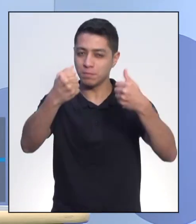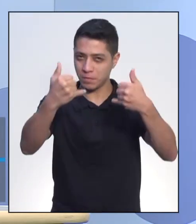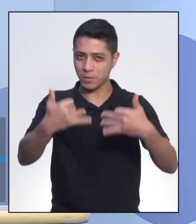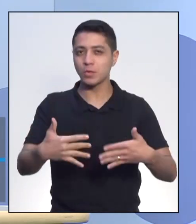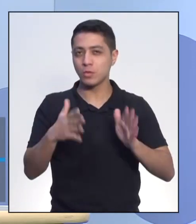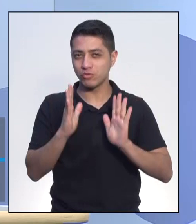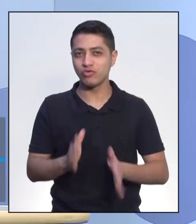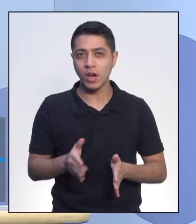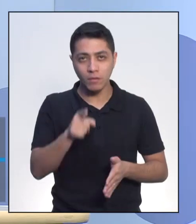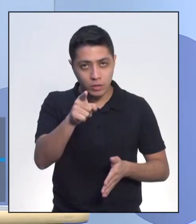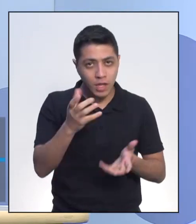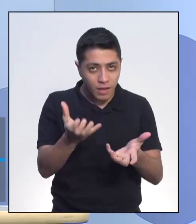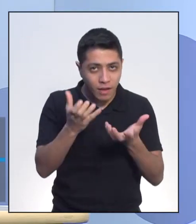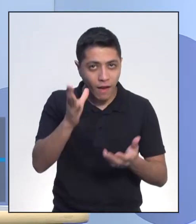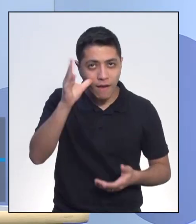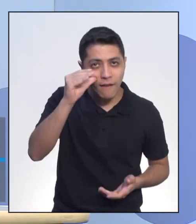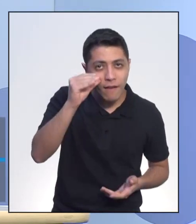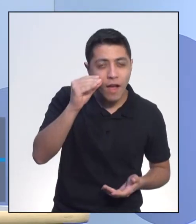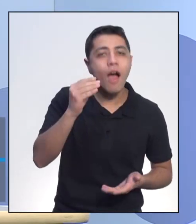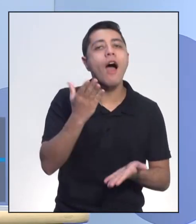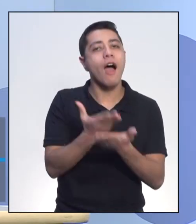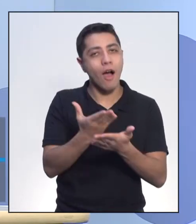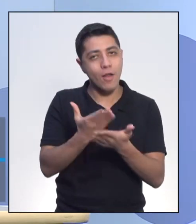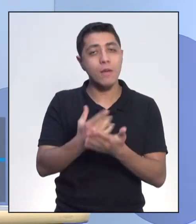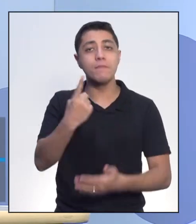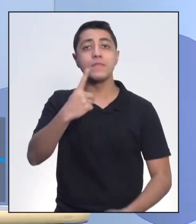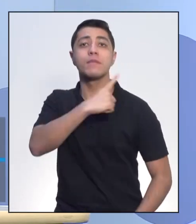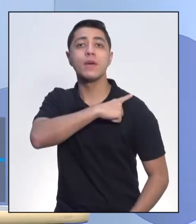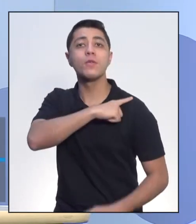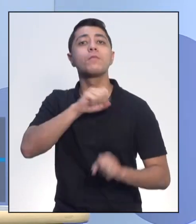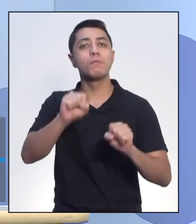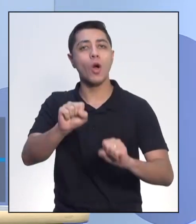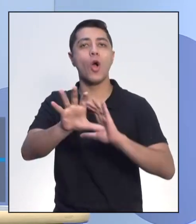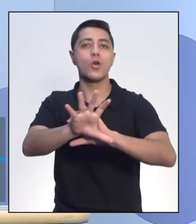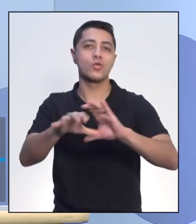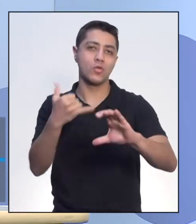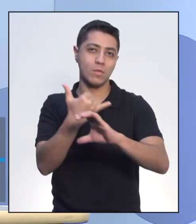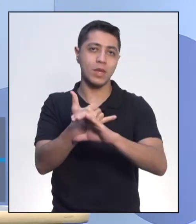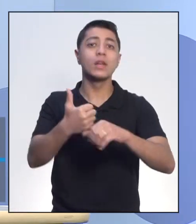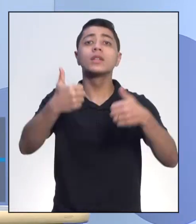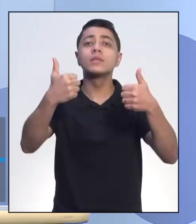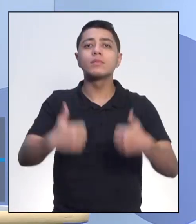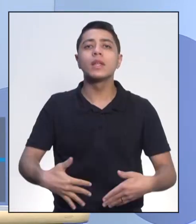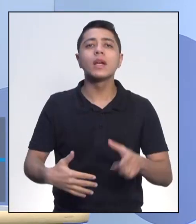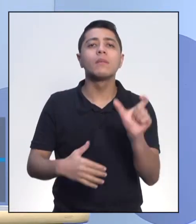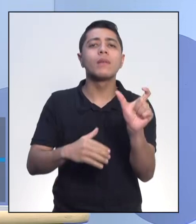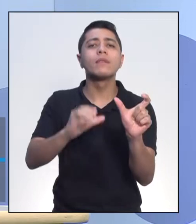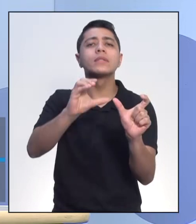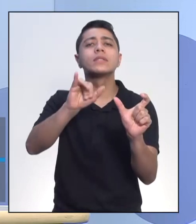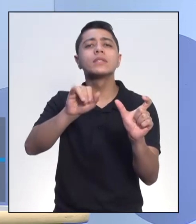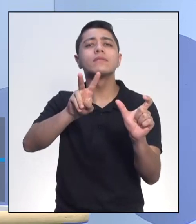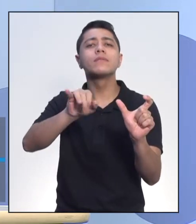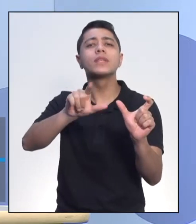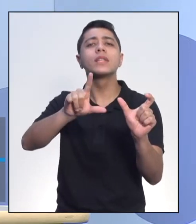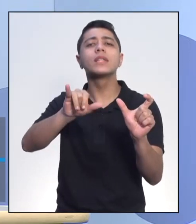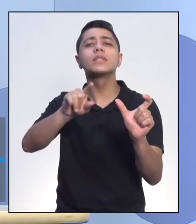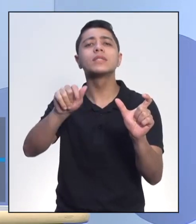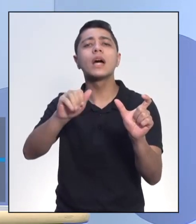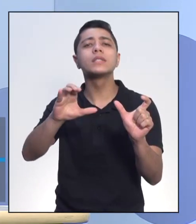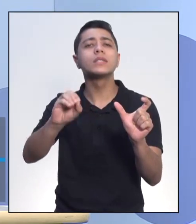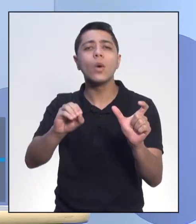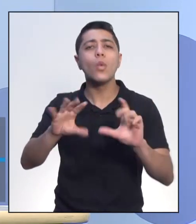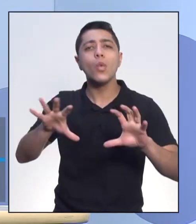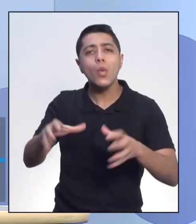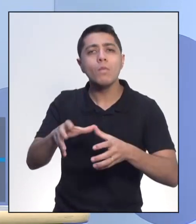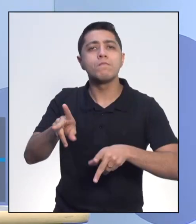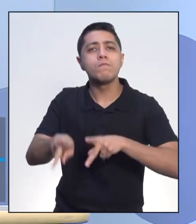conhecer, está lá no nosso canal no YouTube, né, sobre o que caracteriza uma civilização, né? E são alguns estágios mesmo, como o professor